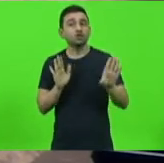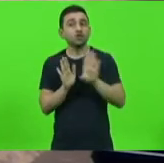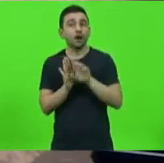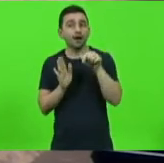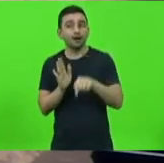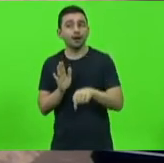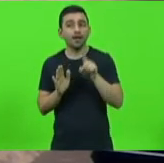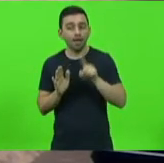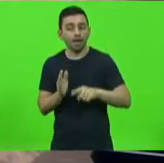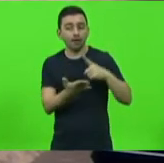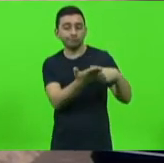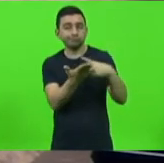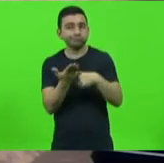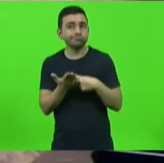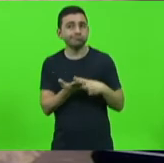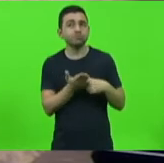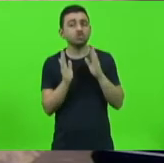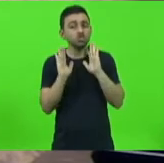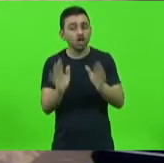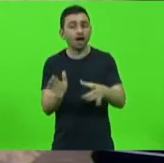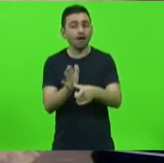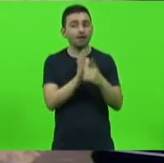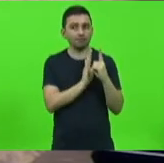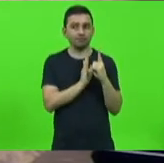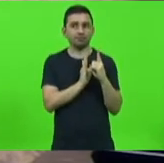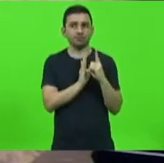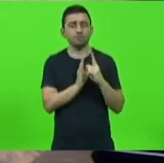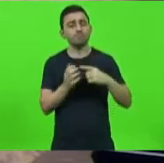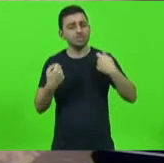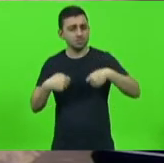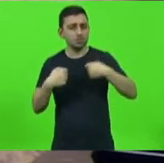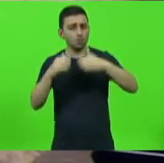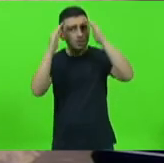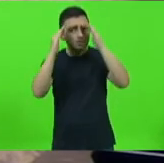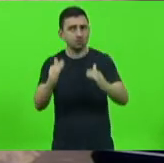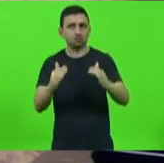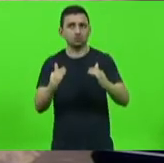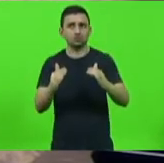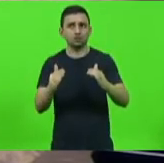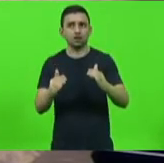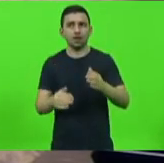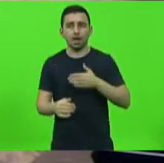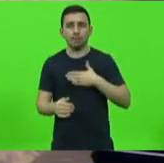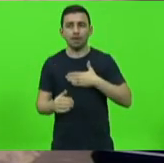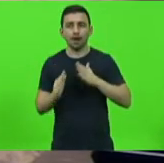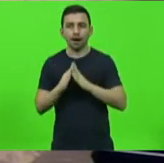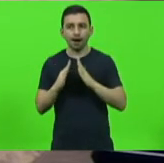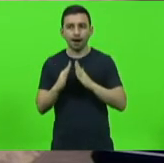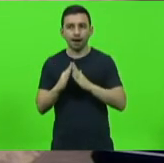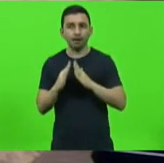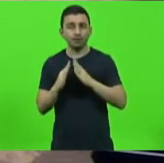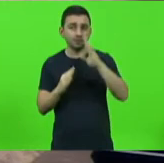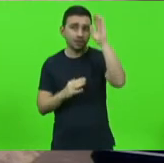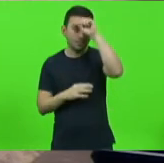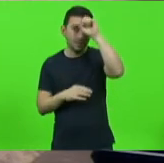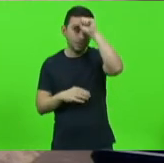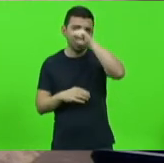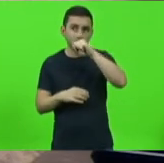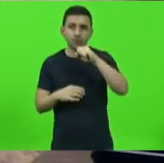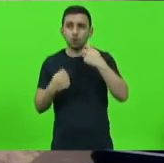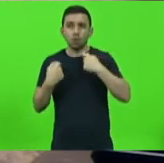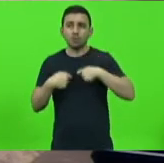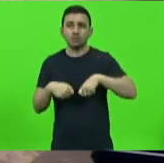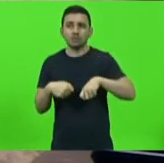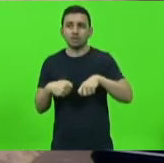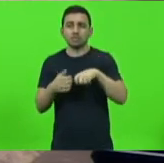de acordo, e acordo é para ser cumprido. Lá em casa, a gente aprendeu que não precisa se escrever aquilo